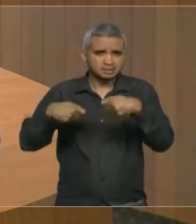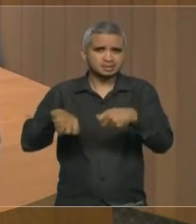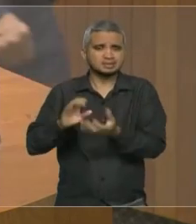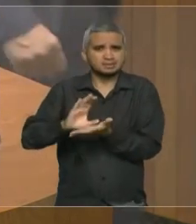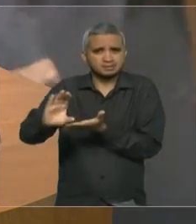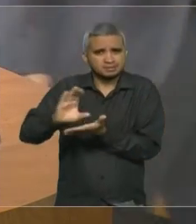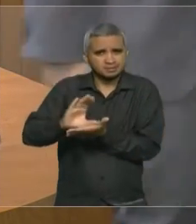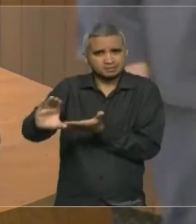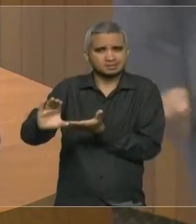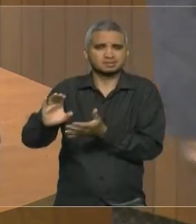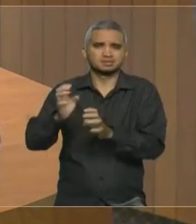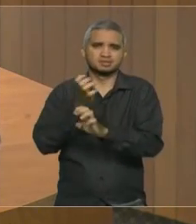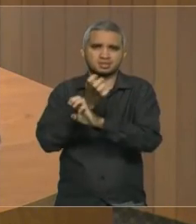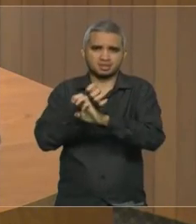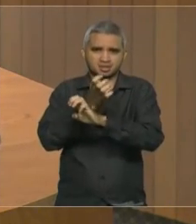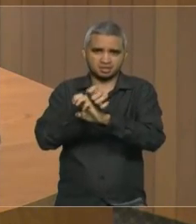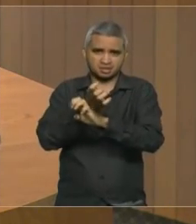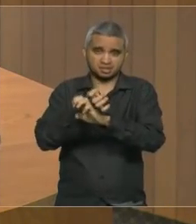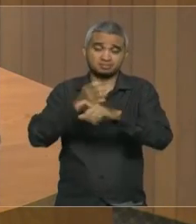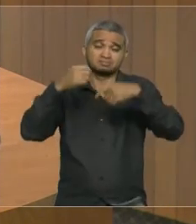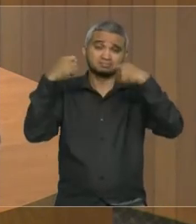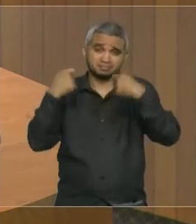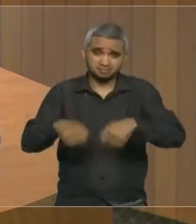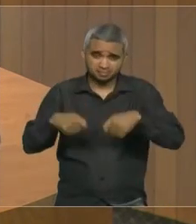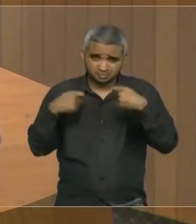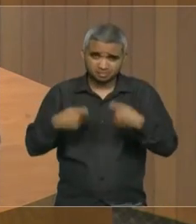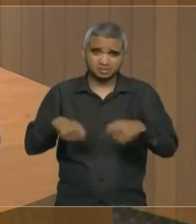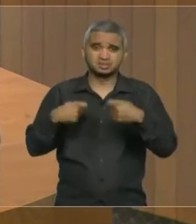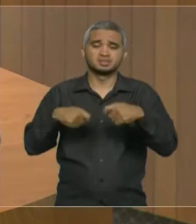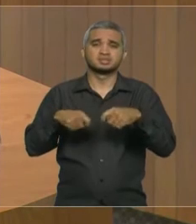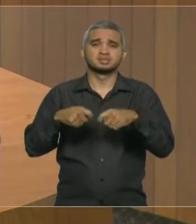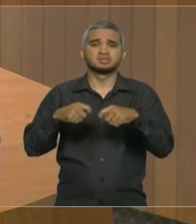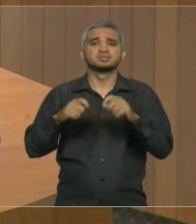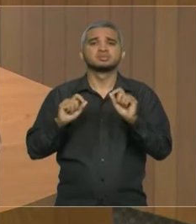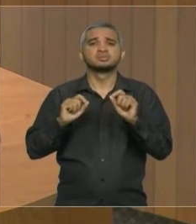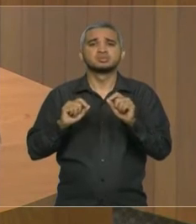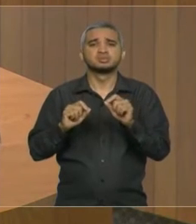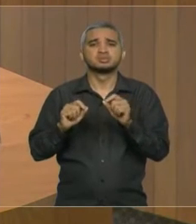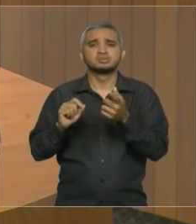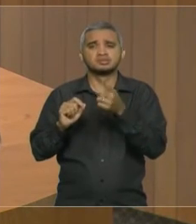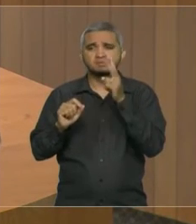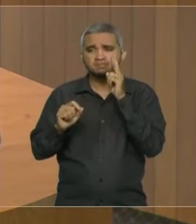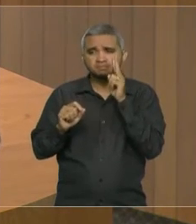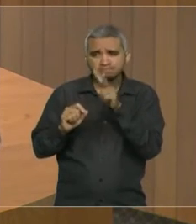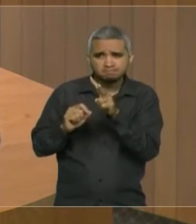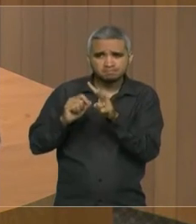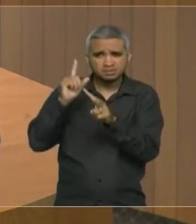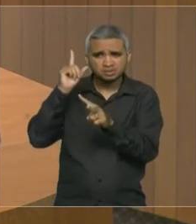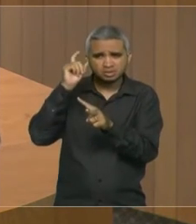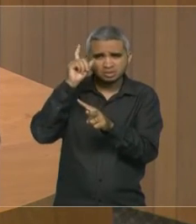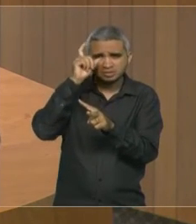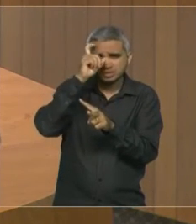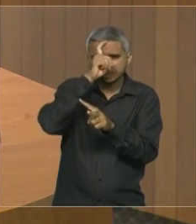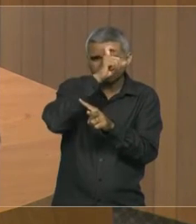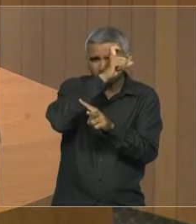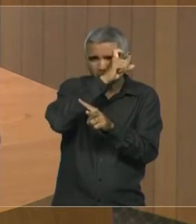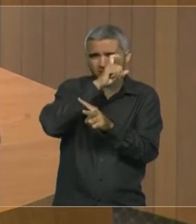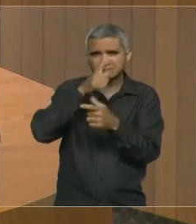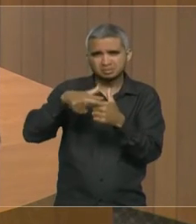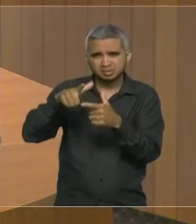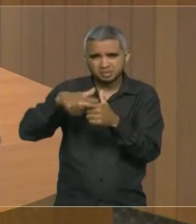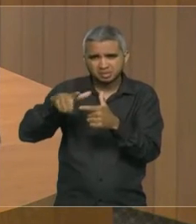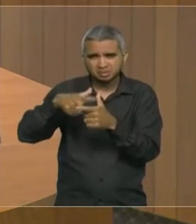CAEMA, constatamos as dificuldades que a CAEMA passa, mas nós também